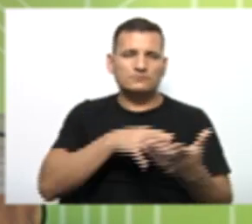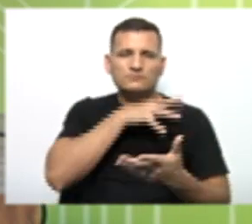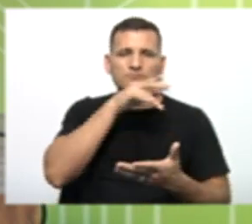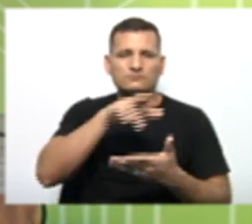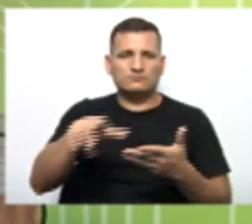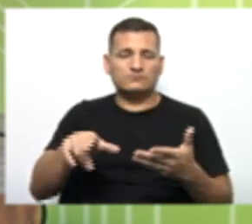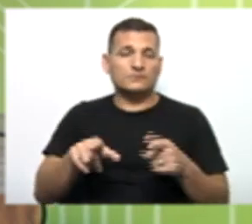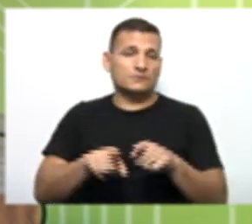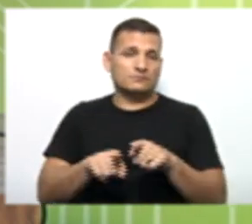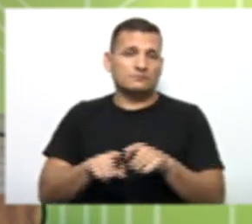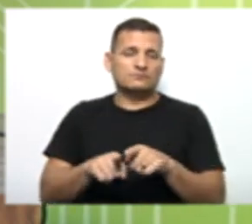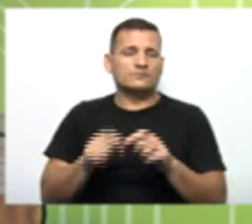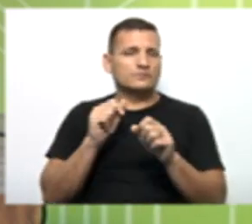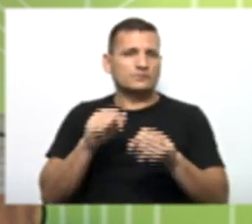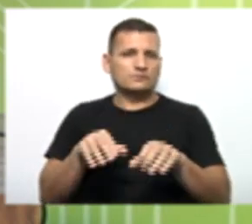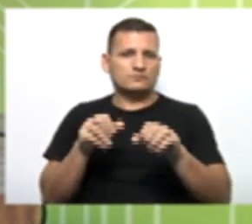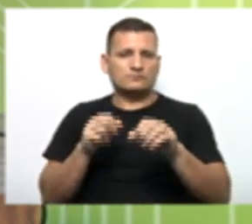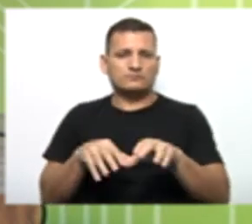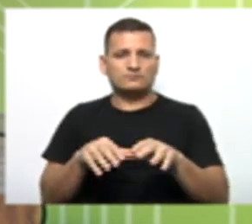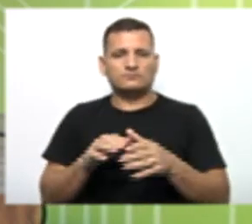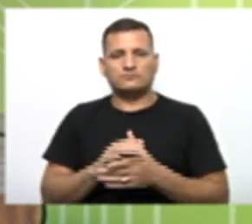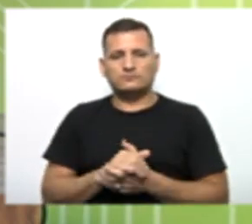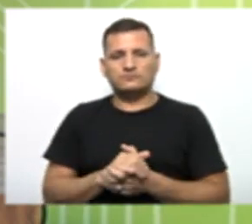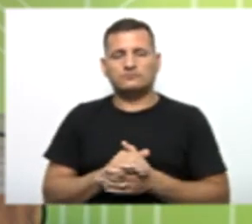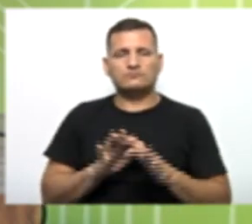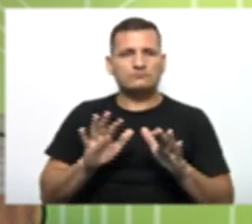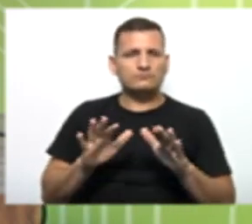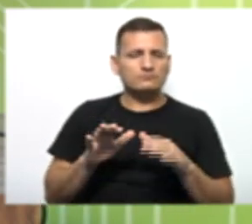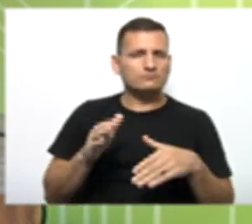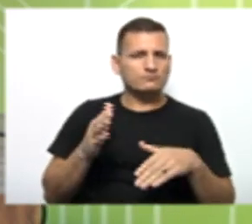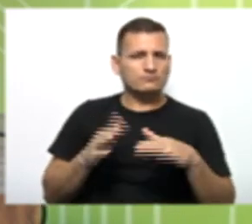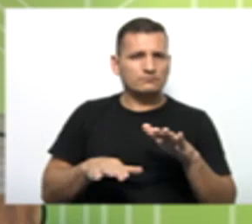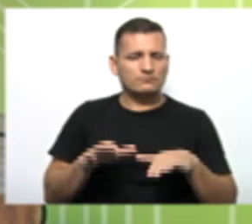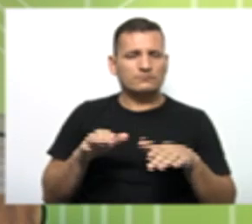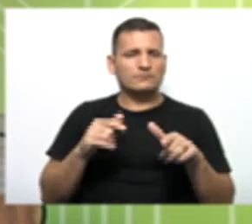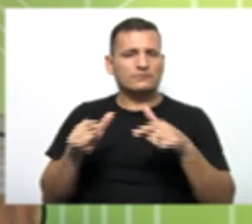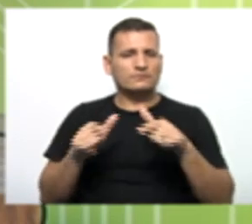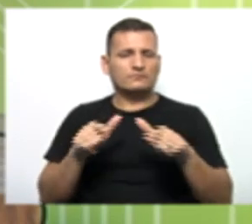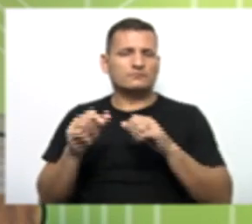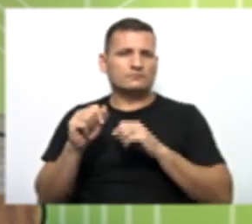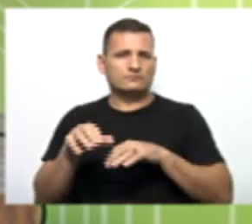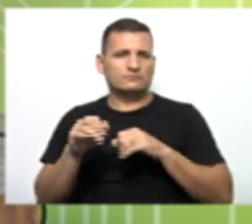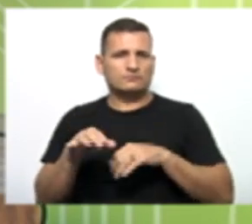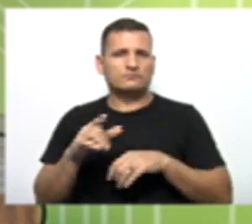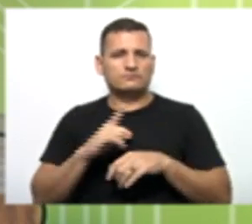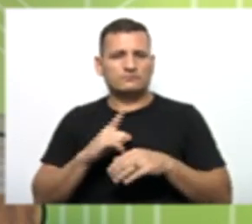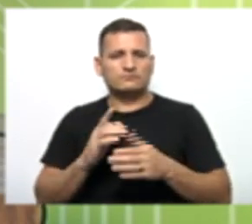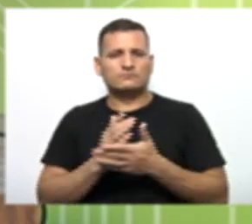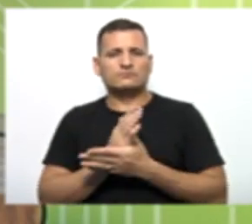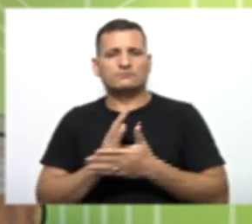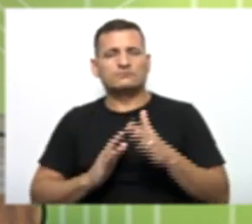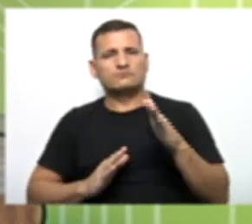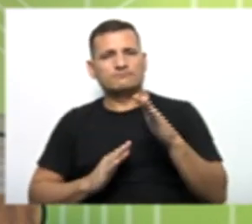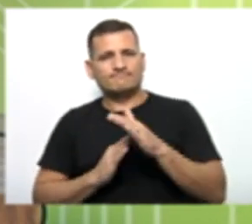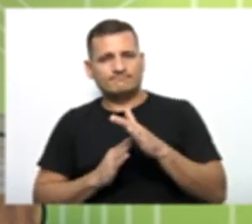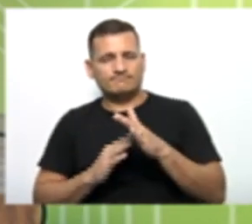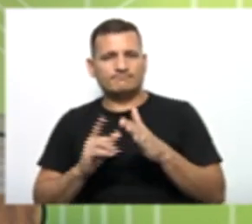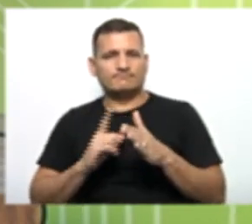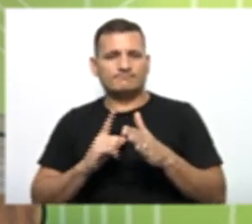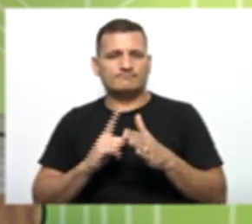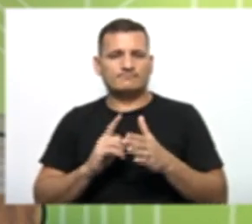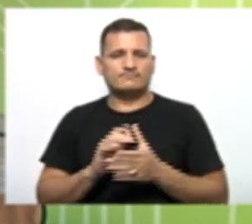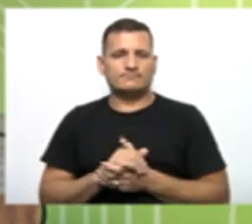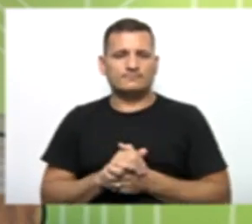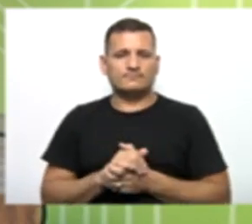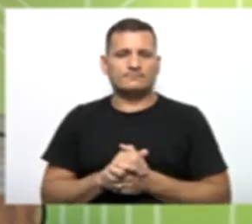educação. Mas até mesmo os trabalhos educativos, eles têm algumas restrições. Você não